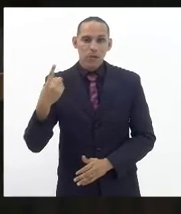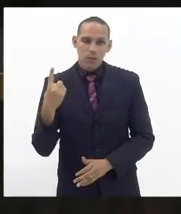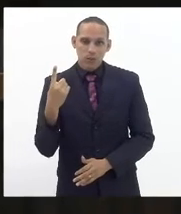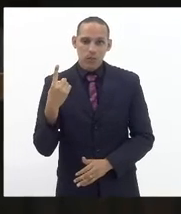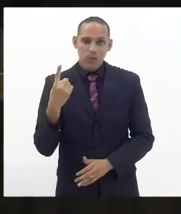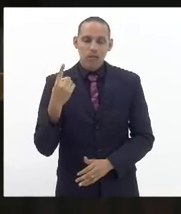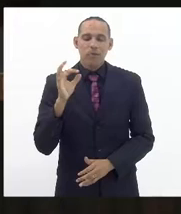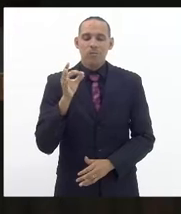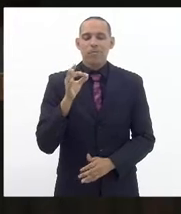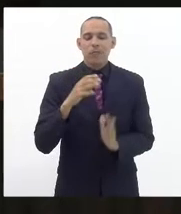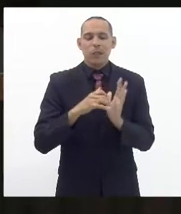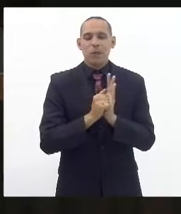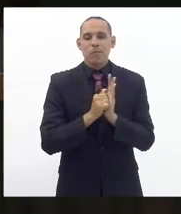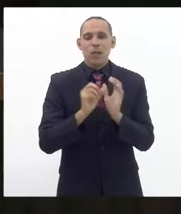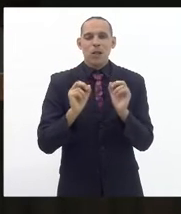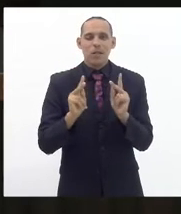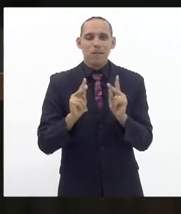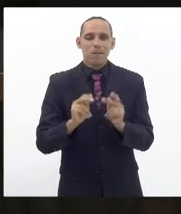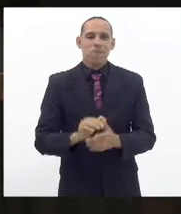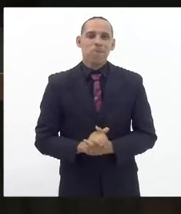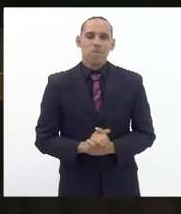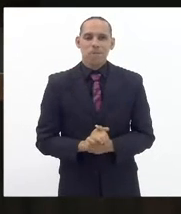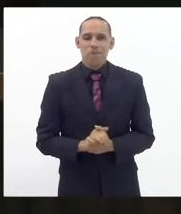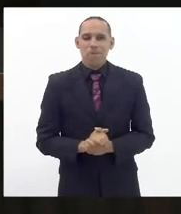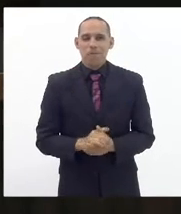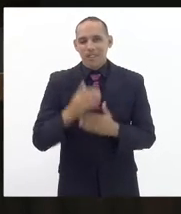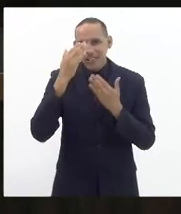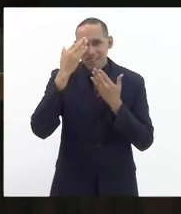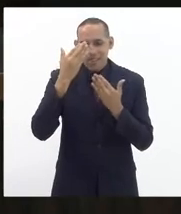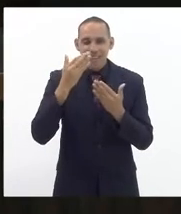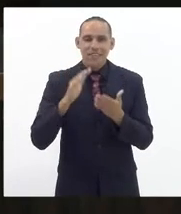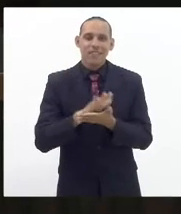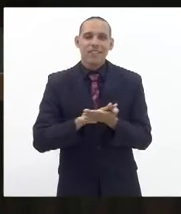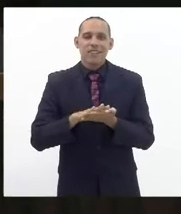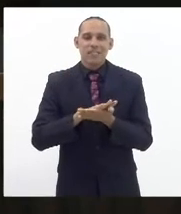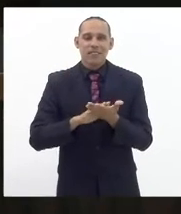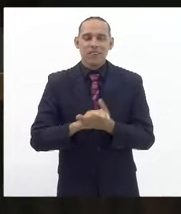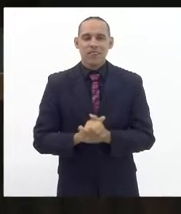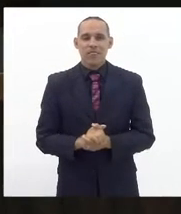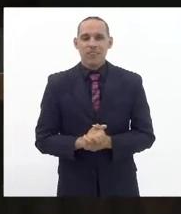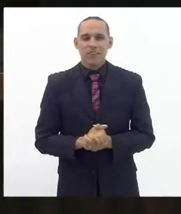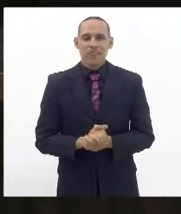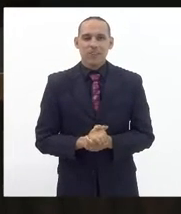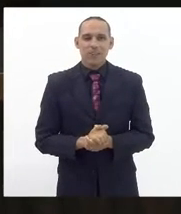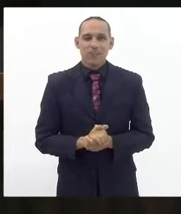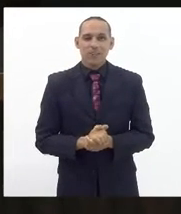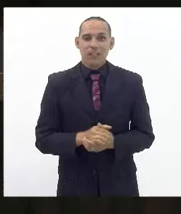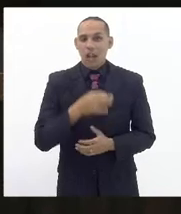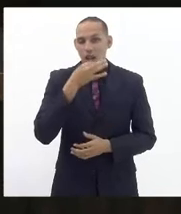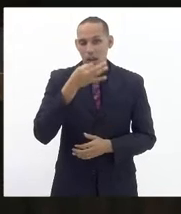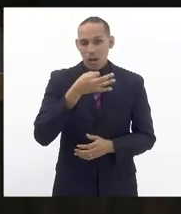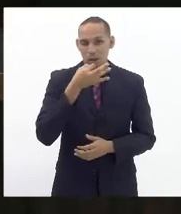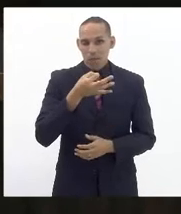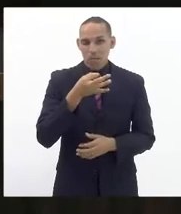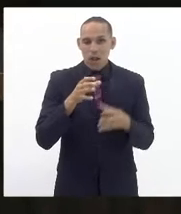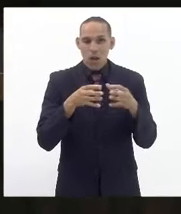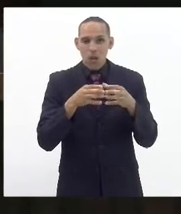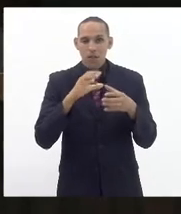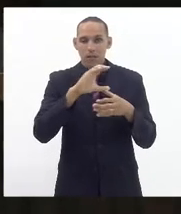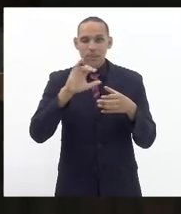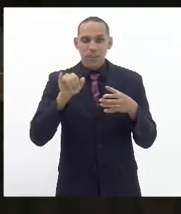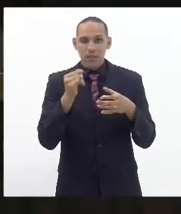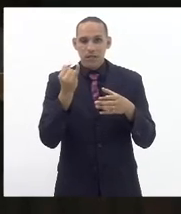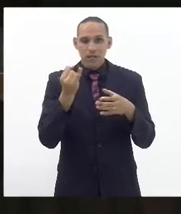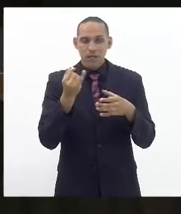811 de 2021. Ok. Obrigado. Nada. O parecer pela Comissão de Constituição